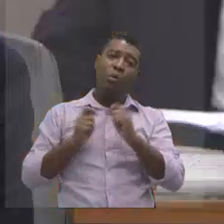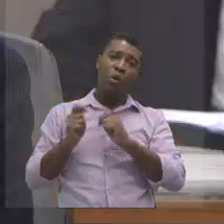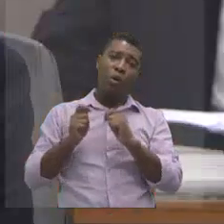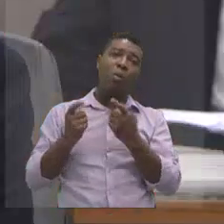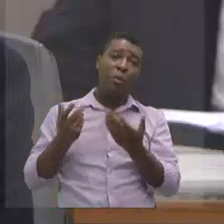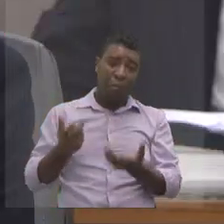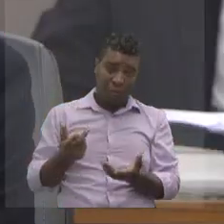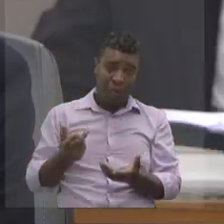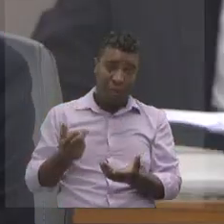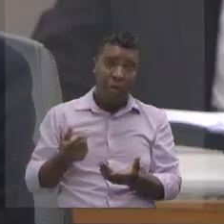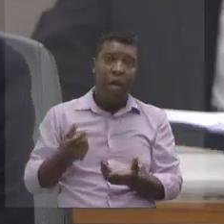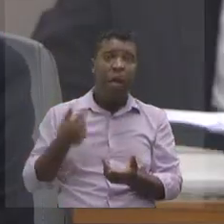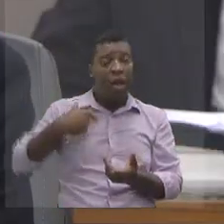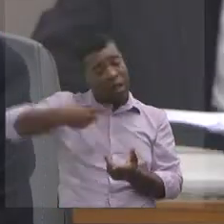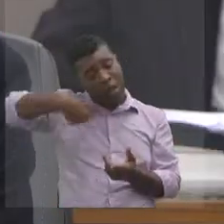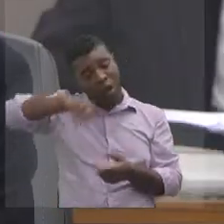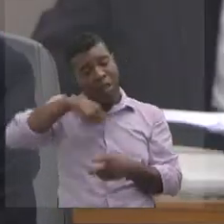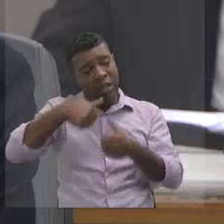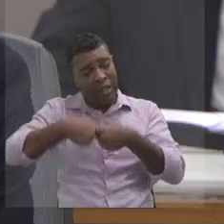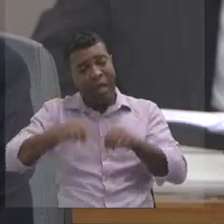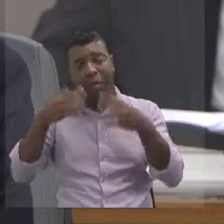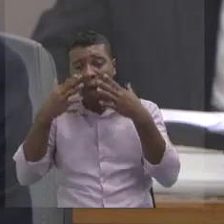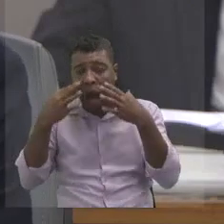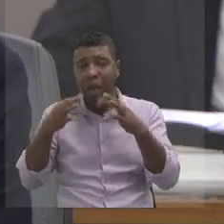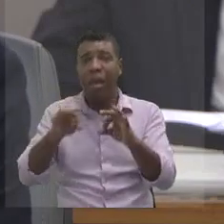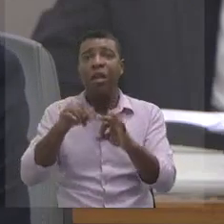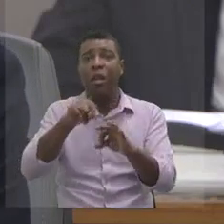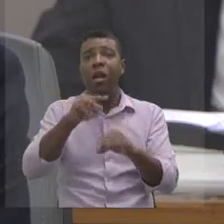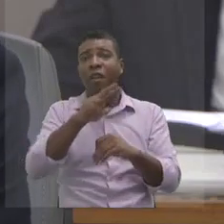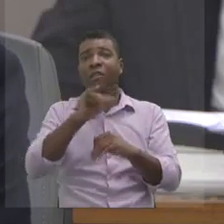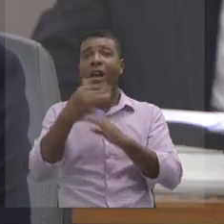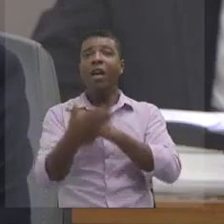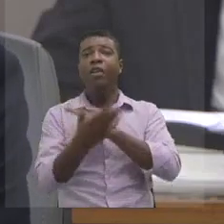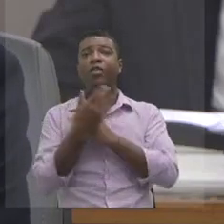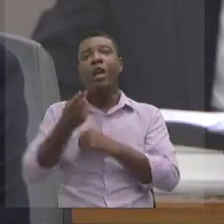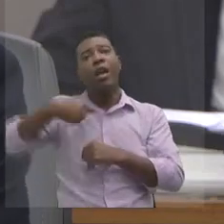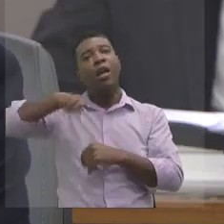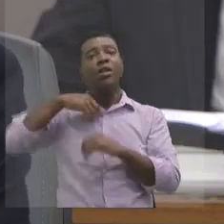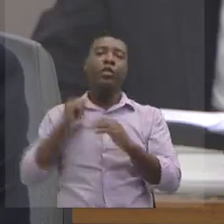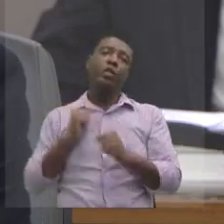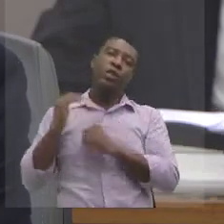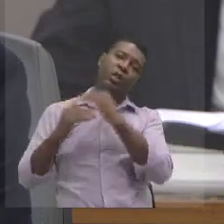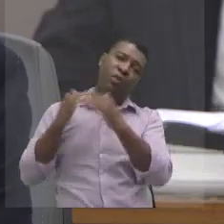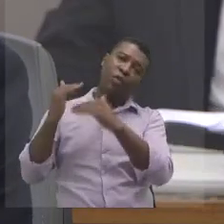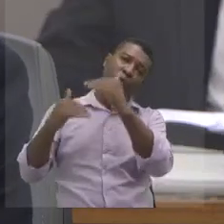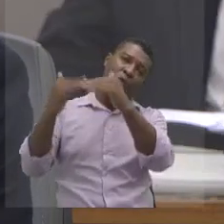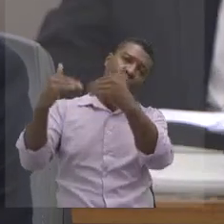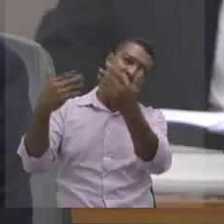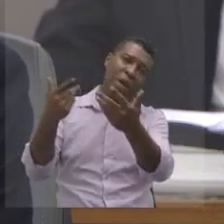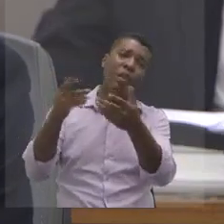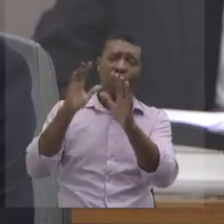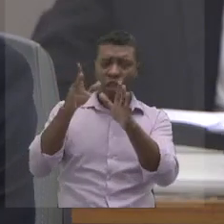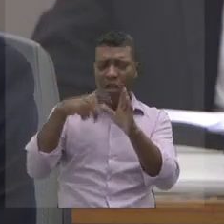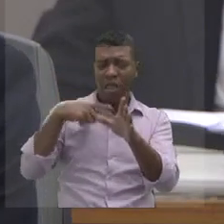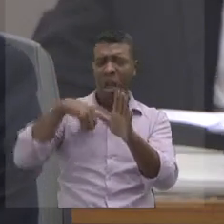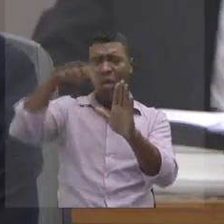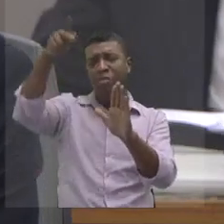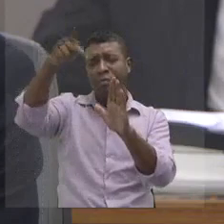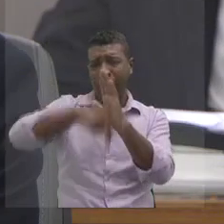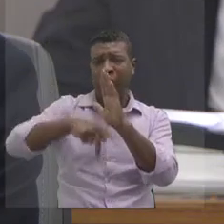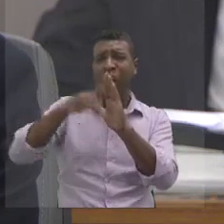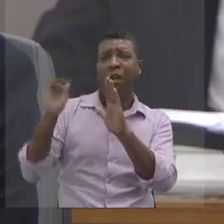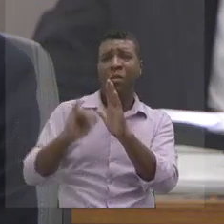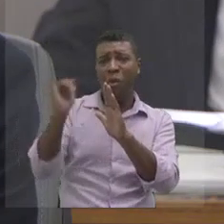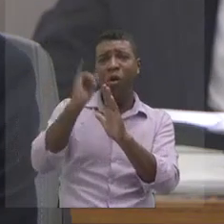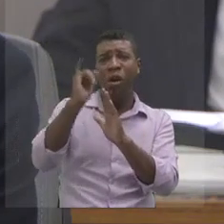é para prover essa infraestrutura que vai ajudar até com o nosso desenvolvimento né Já temos lá projetos relevantes da